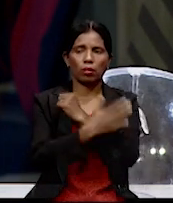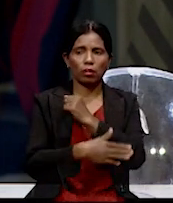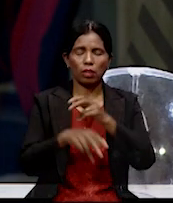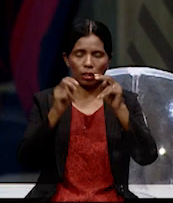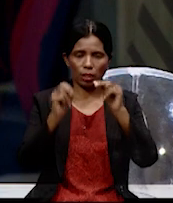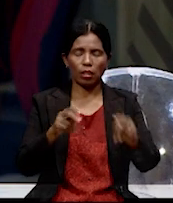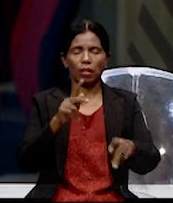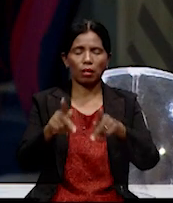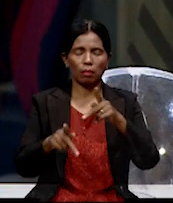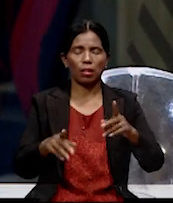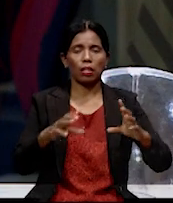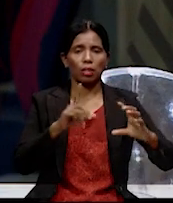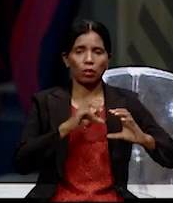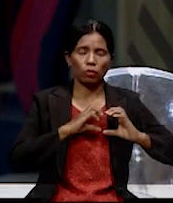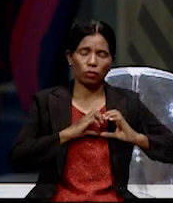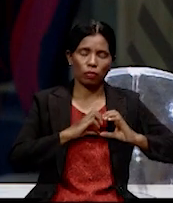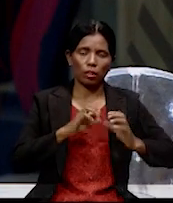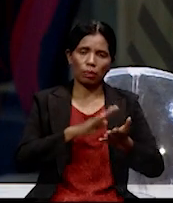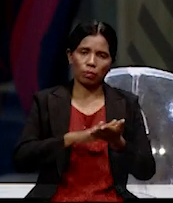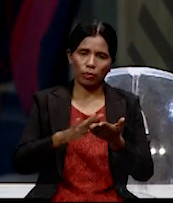ira fuang no lar mos